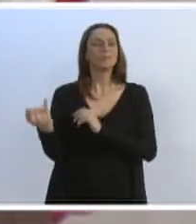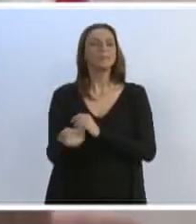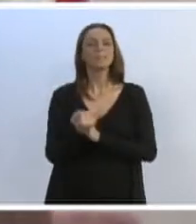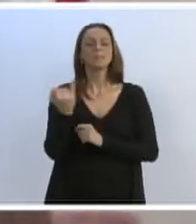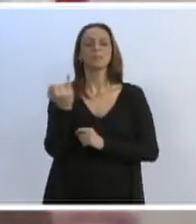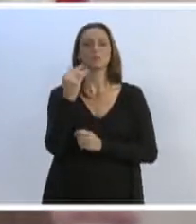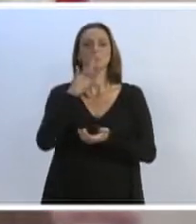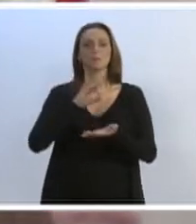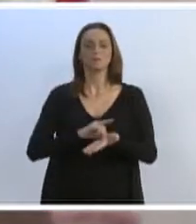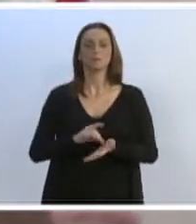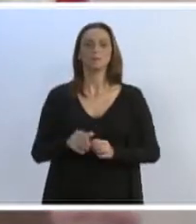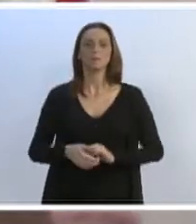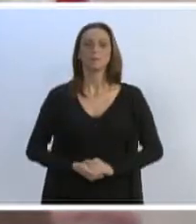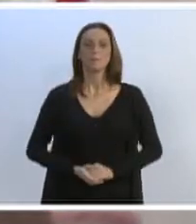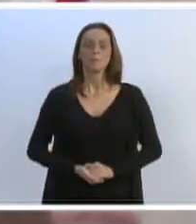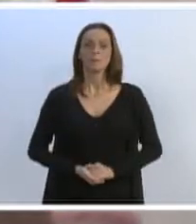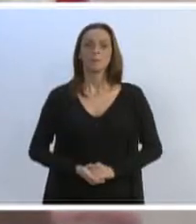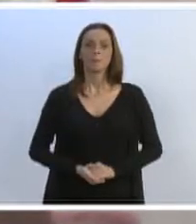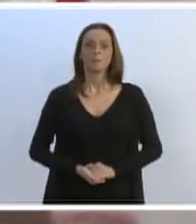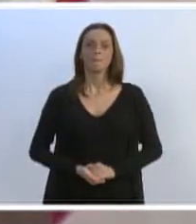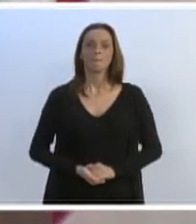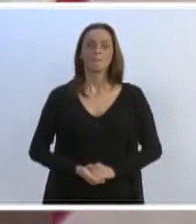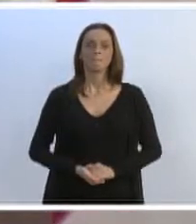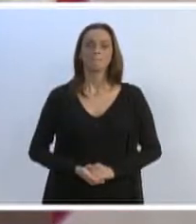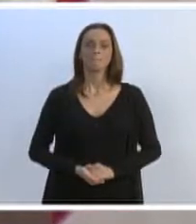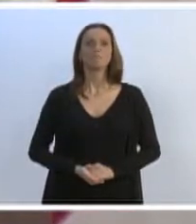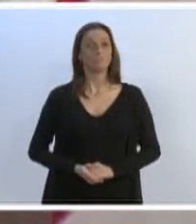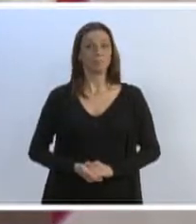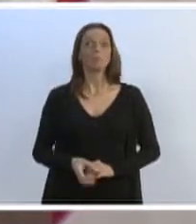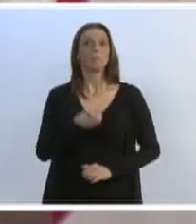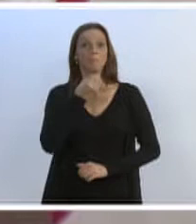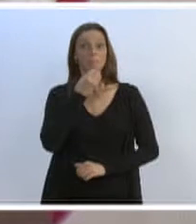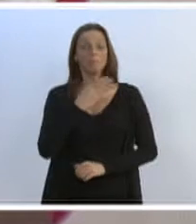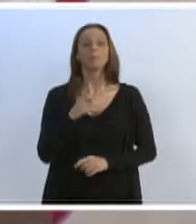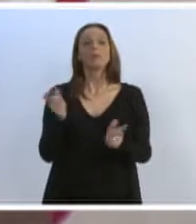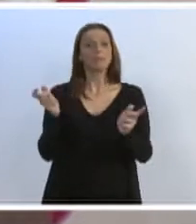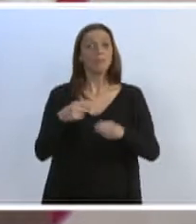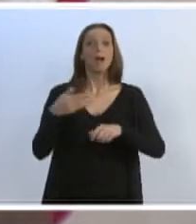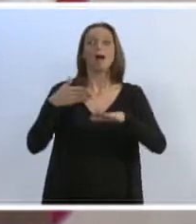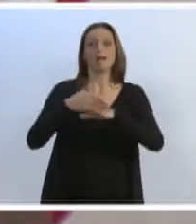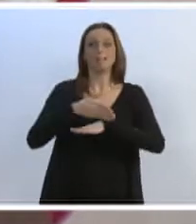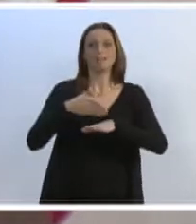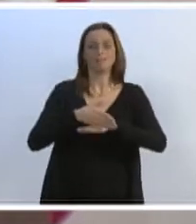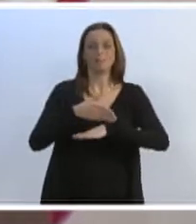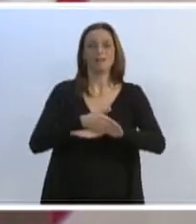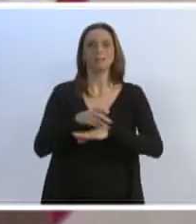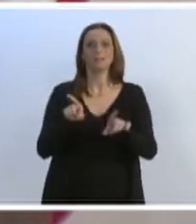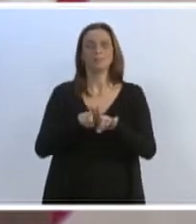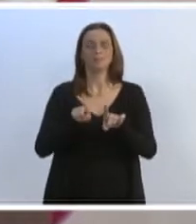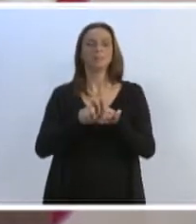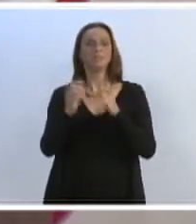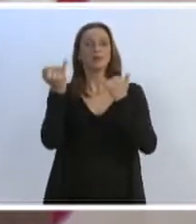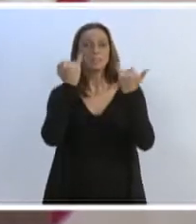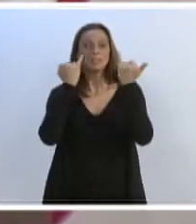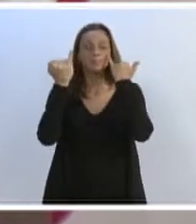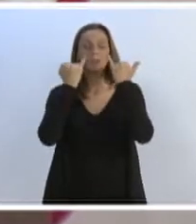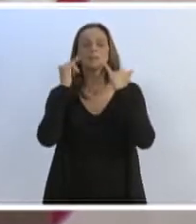essa condição de ter a preocupação com o passado comum que nos define, mas os nossos